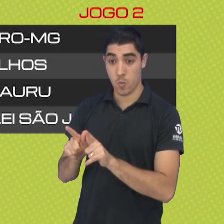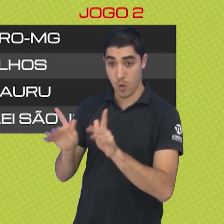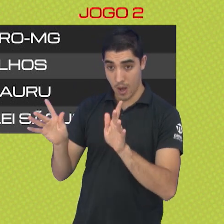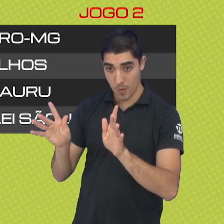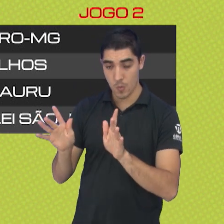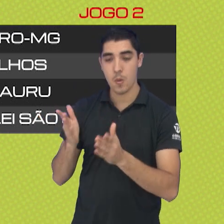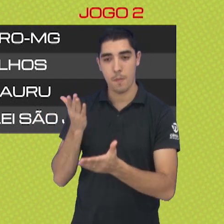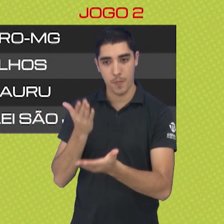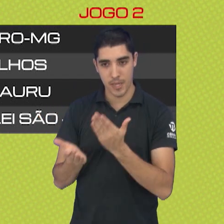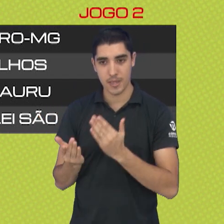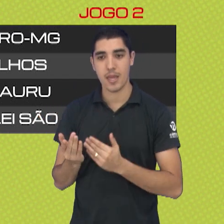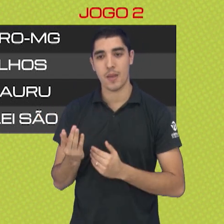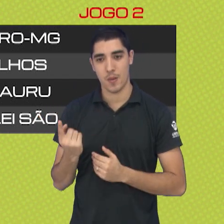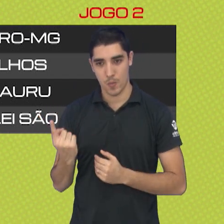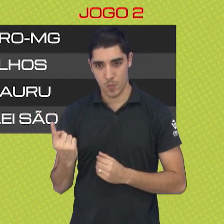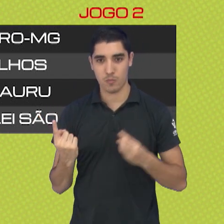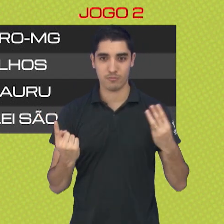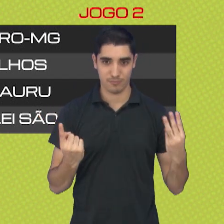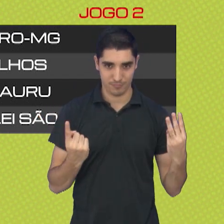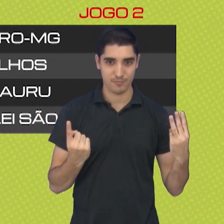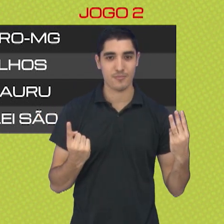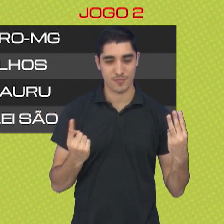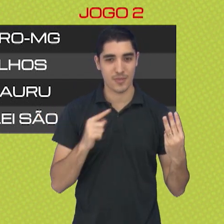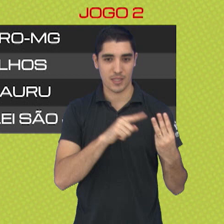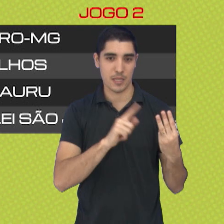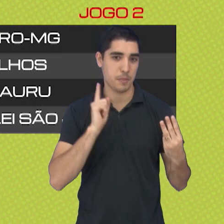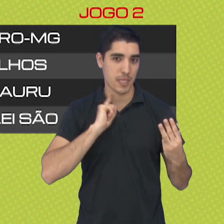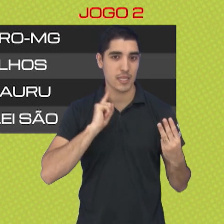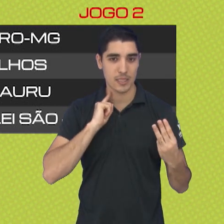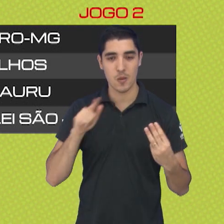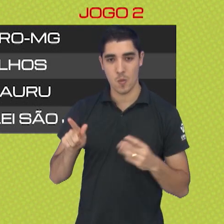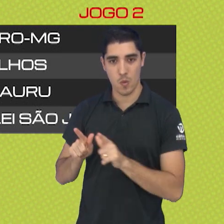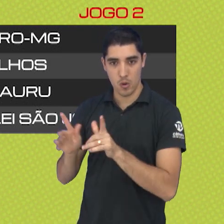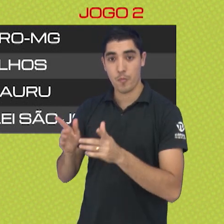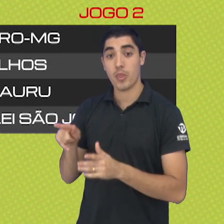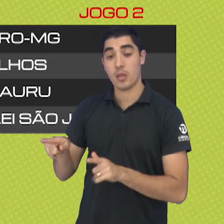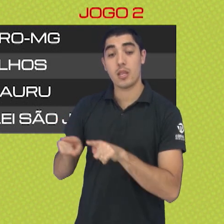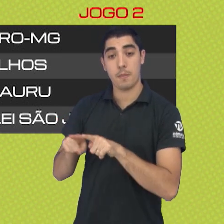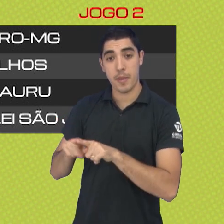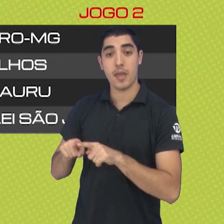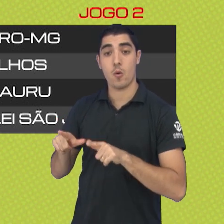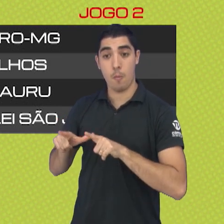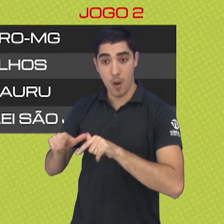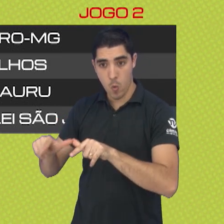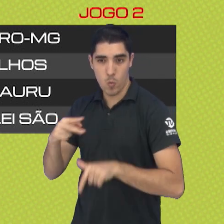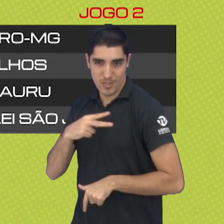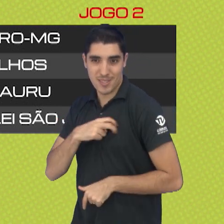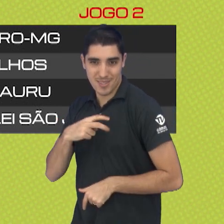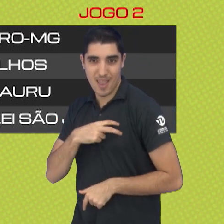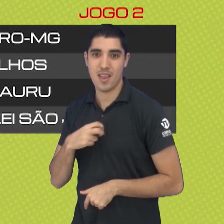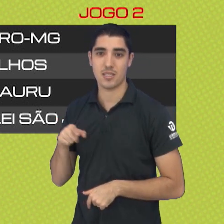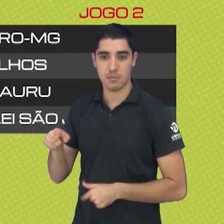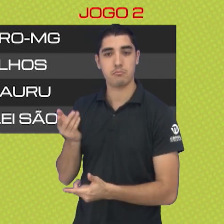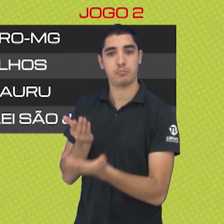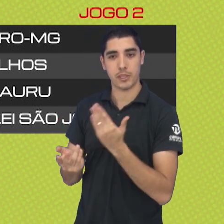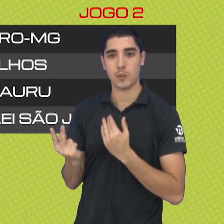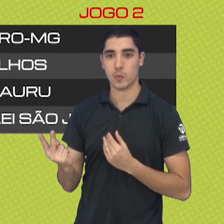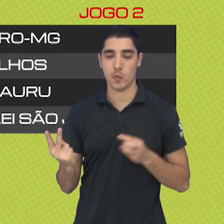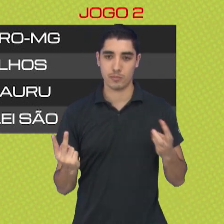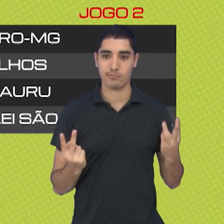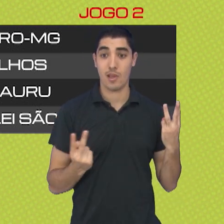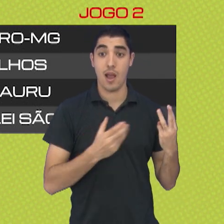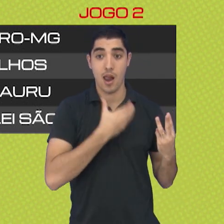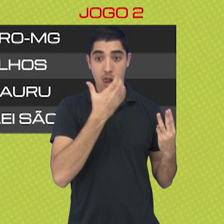para o Minas 3-1. O SESI Bauru perdeu em casa para o Araguari 3-2. E o São José perdeu para o Joinville. Agora, amanhã,